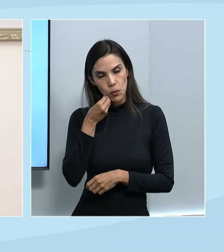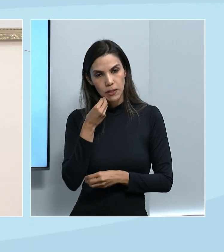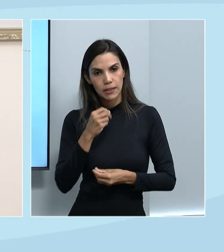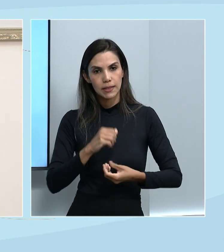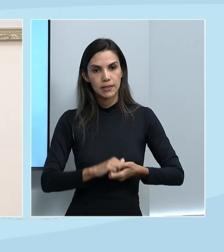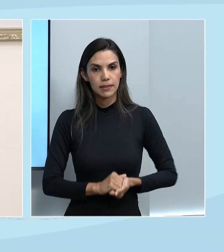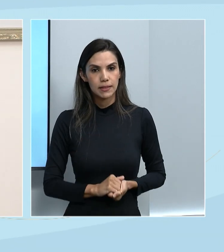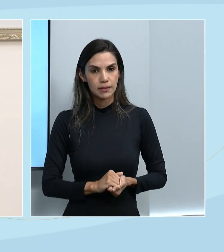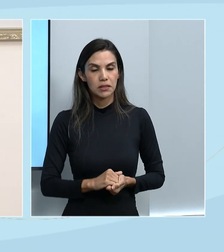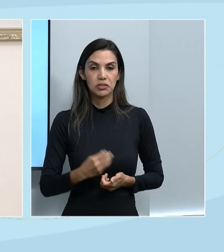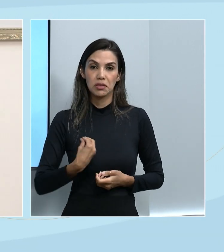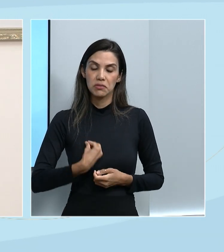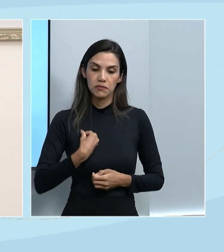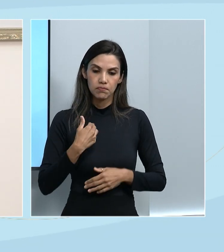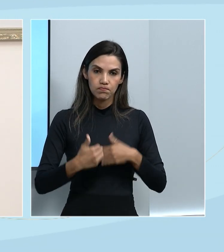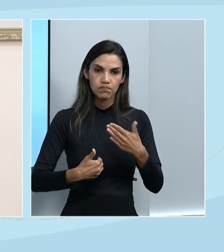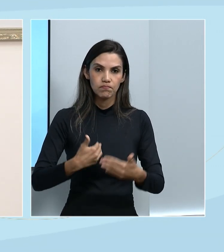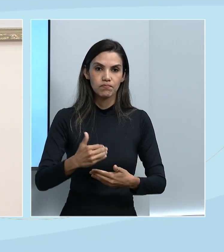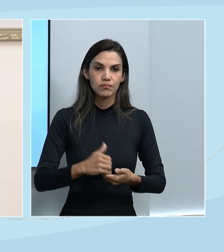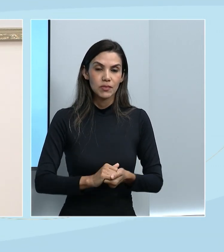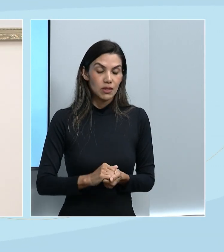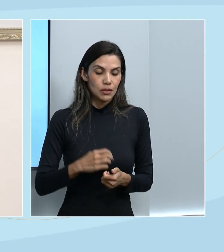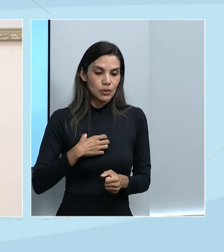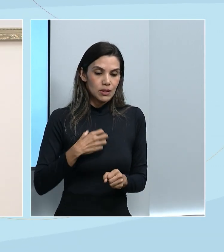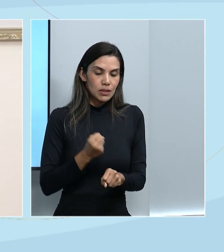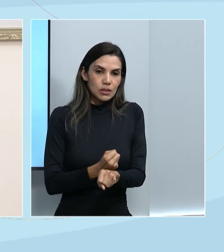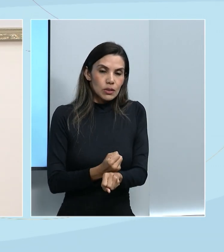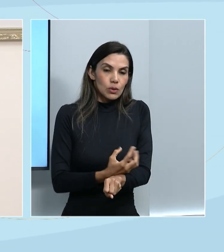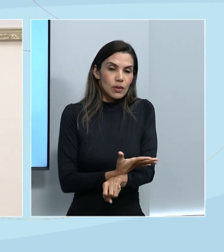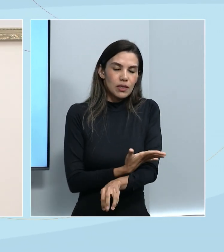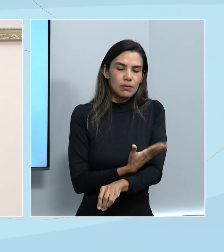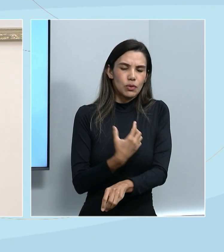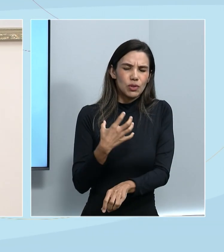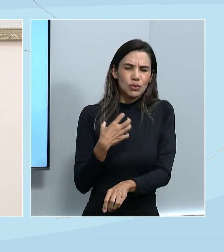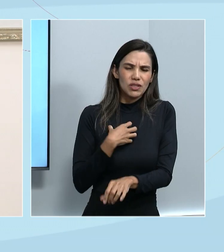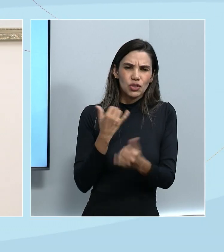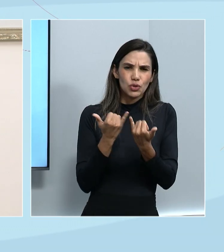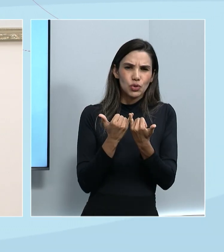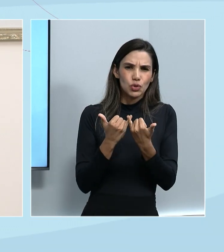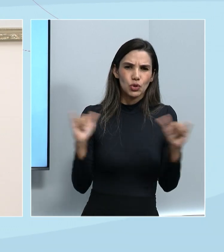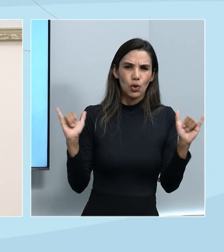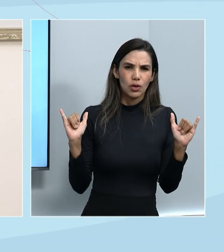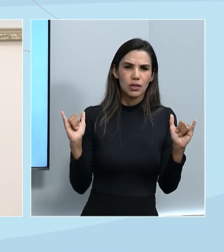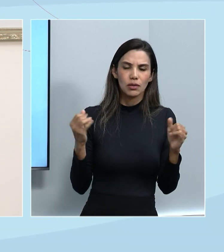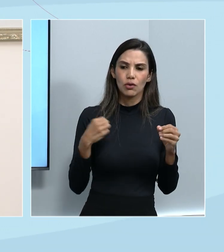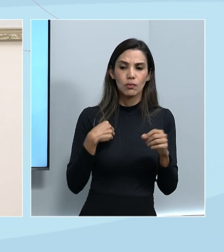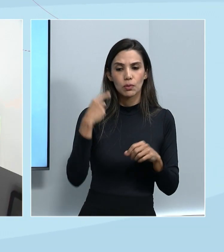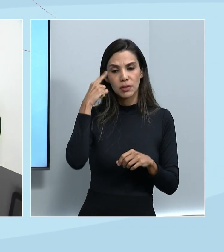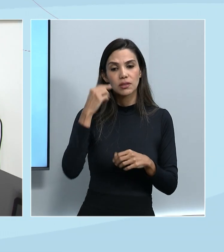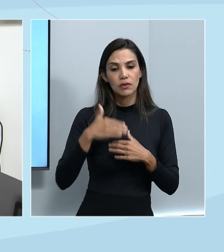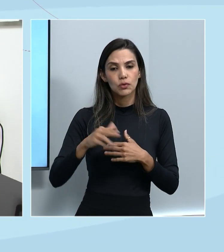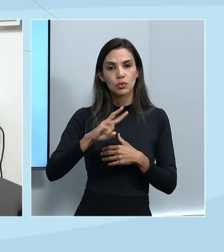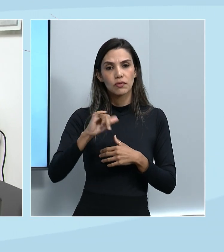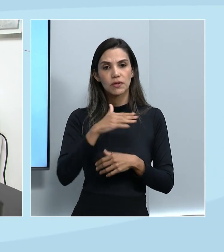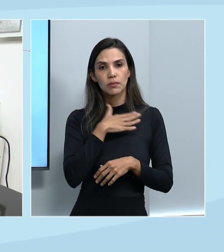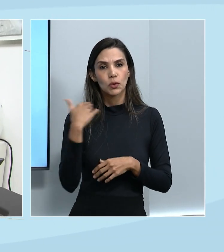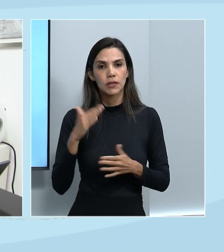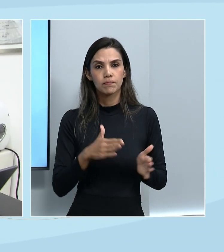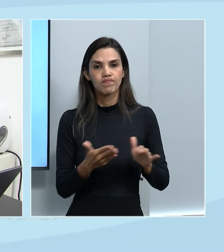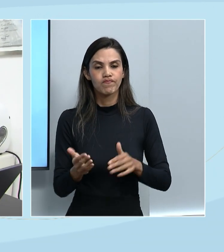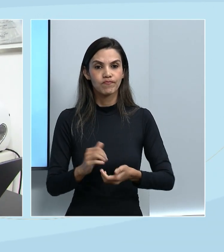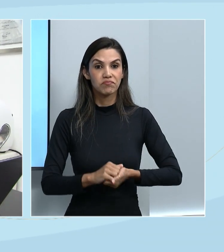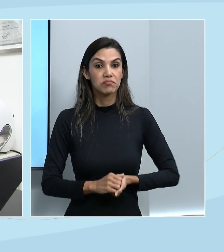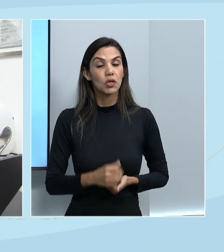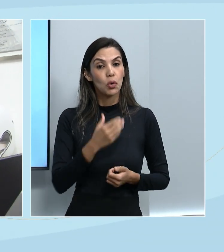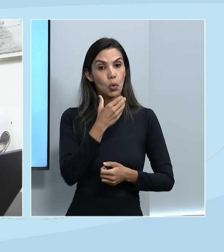sua sobrevida. Realmente, até me arrepia quando eu lembro que foi um choque, né? Porque foi uma sentença de morte, né? O advogado